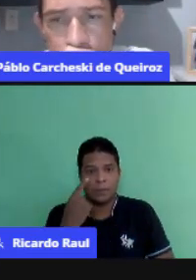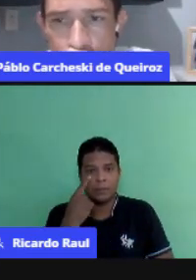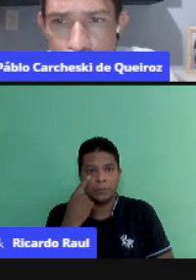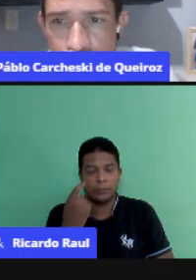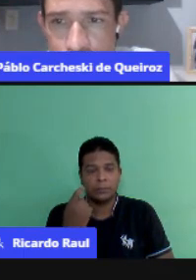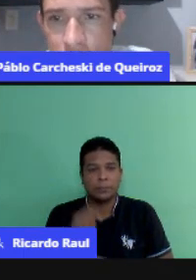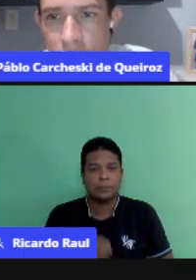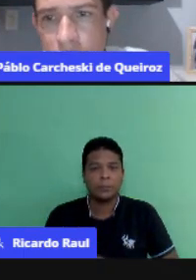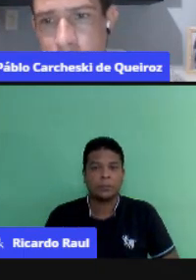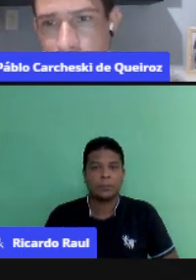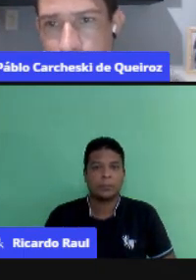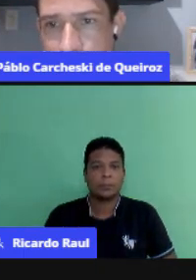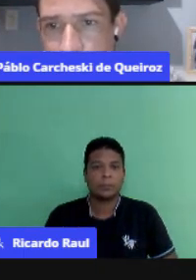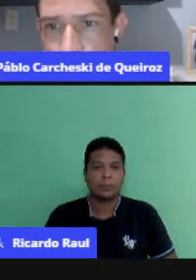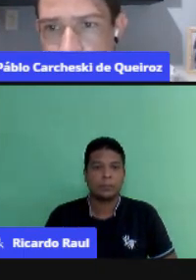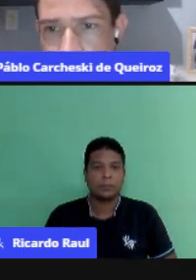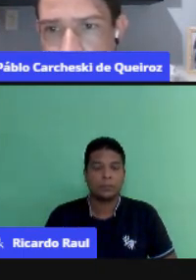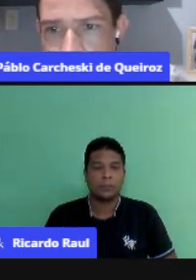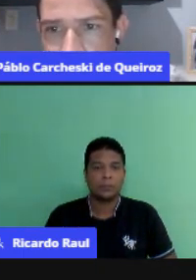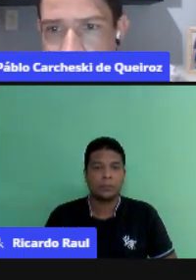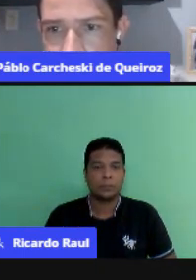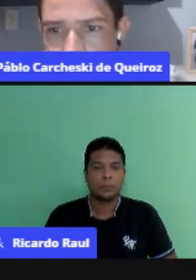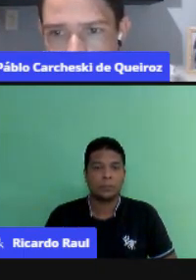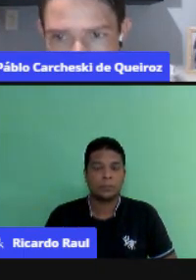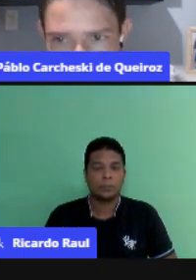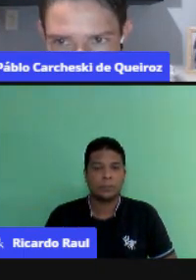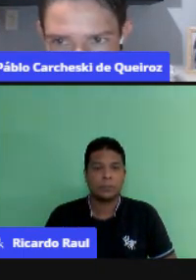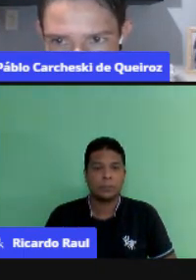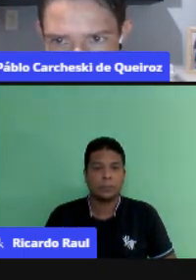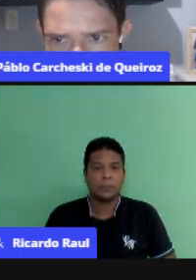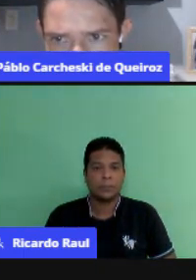aí, nas primeiras 2 horas, né?